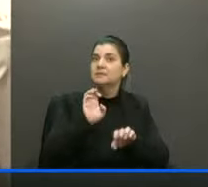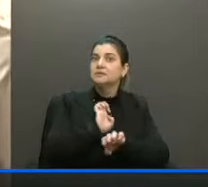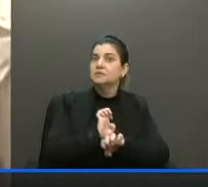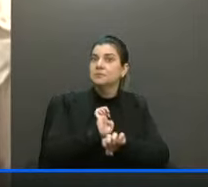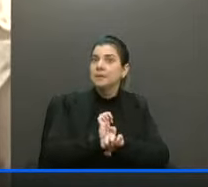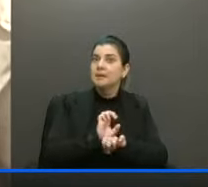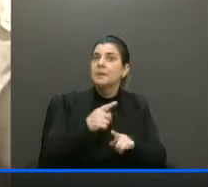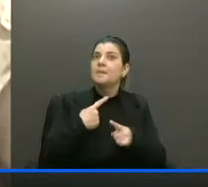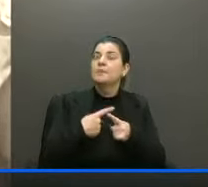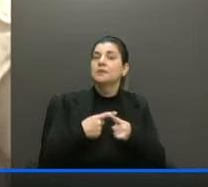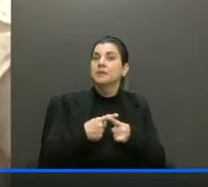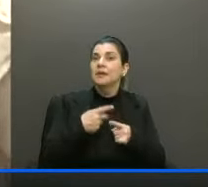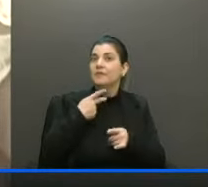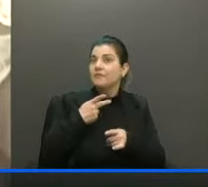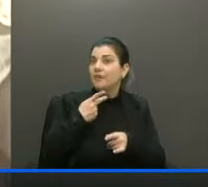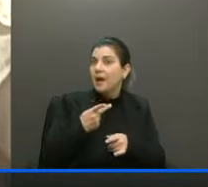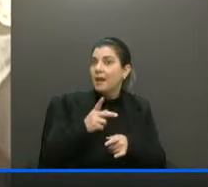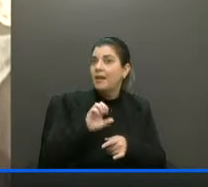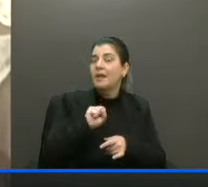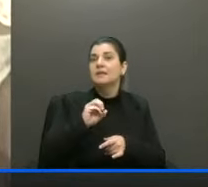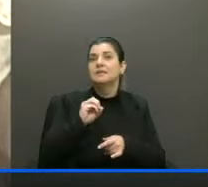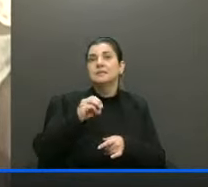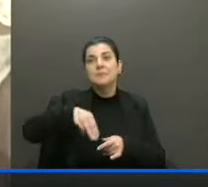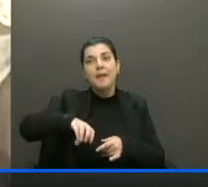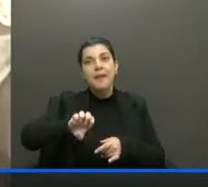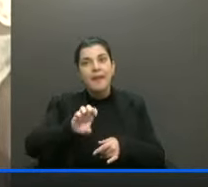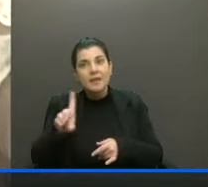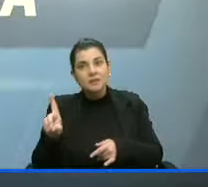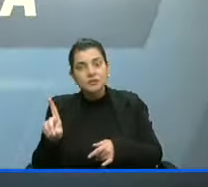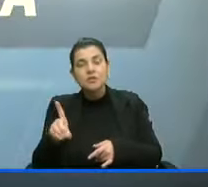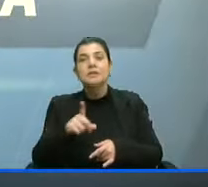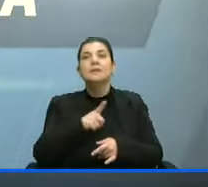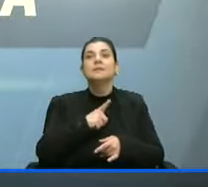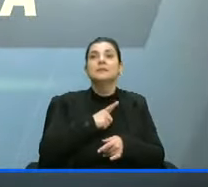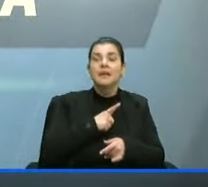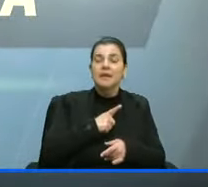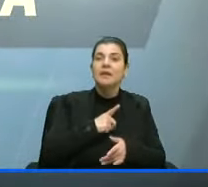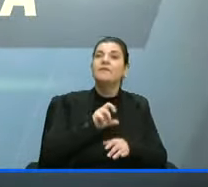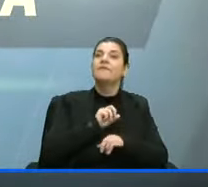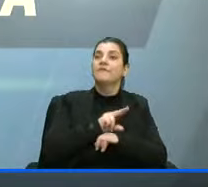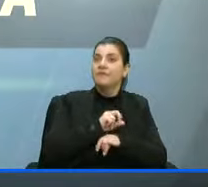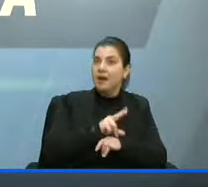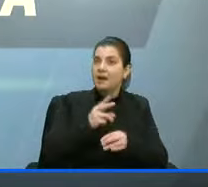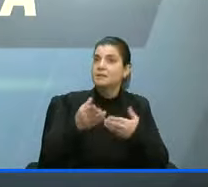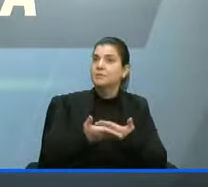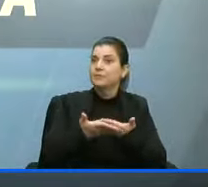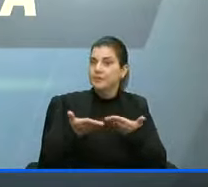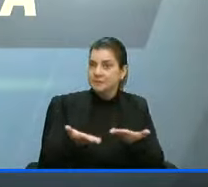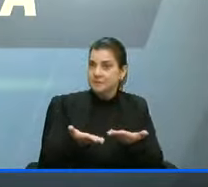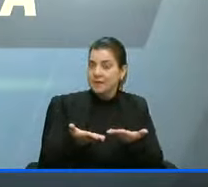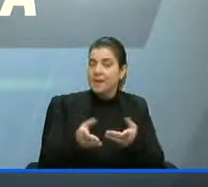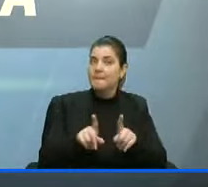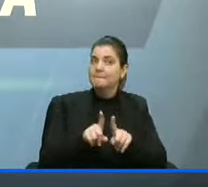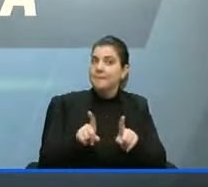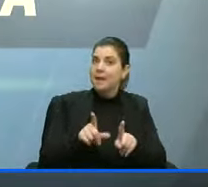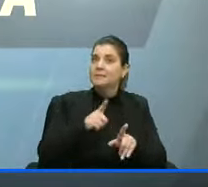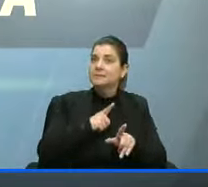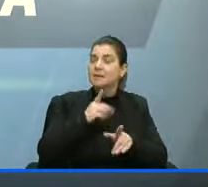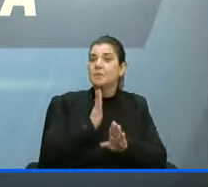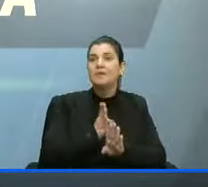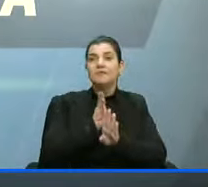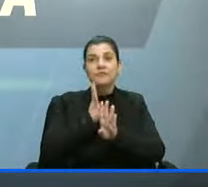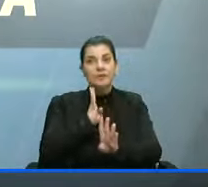foi feita dessa forma. A SMED tem sim vagas para ofertar, porém existe uma fila de